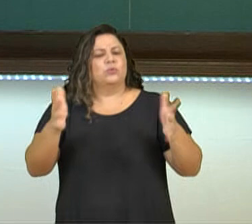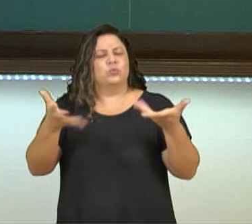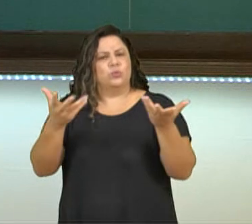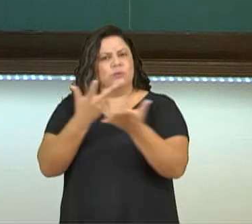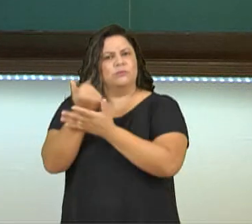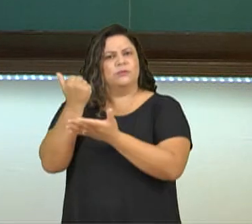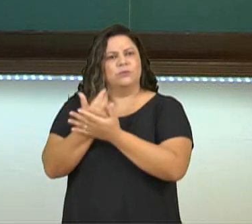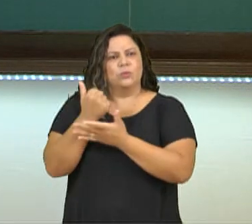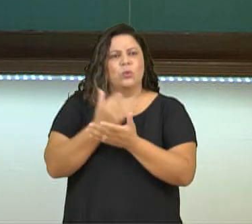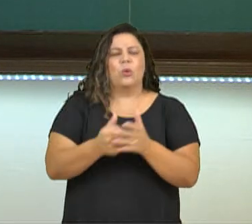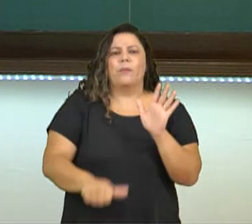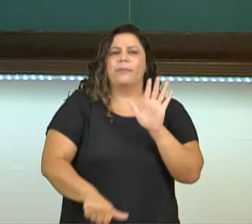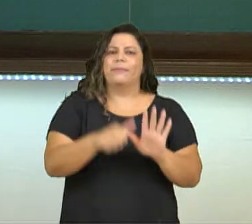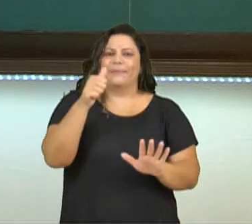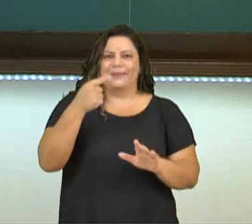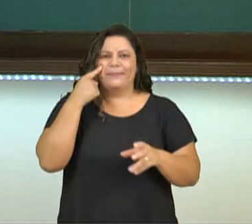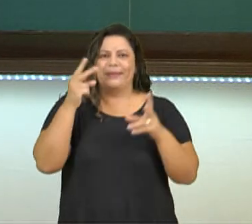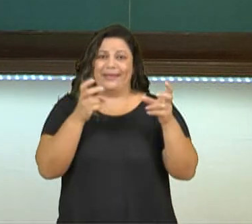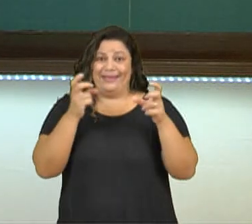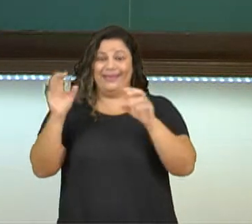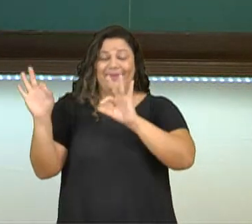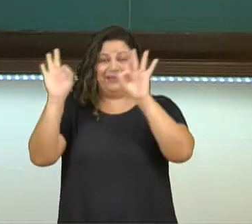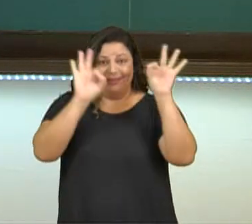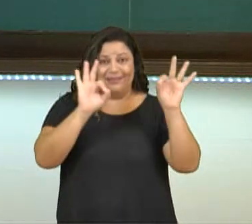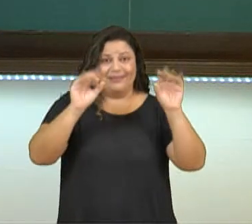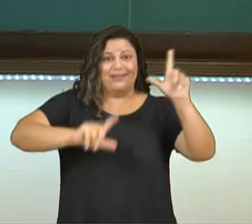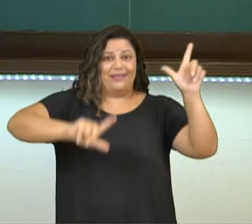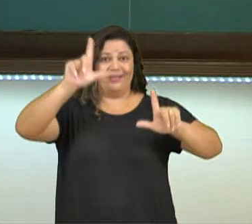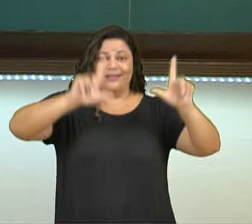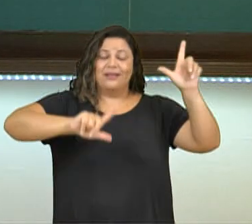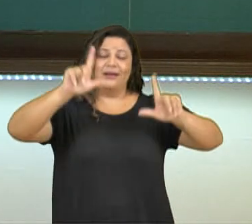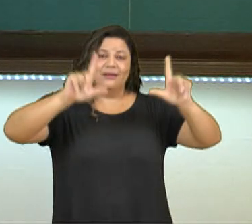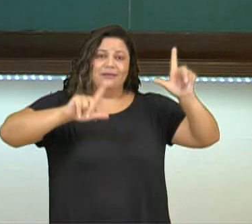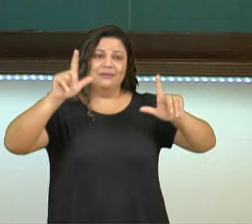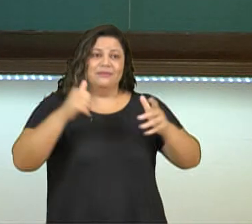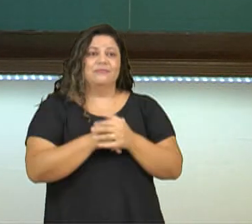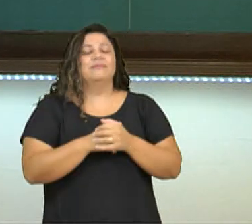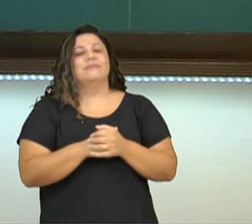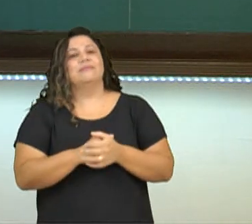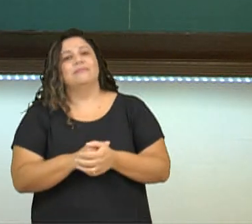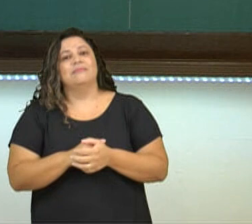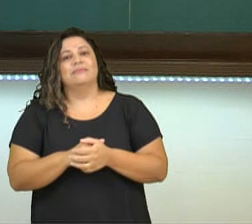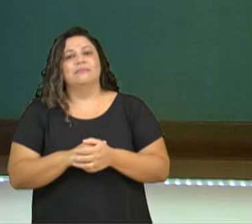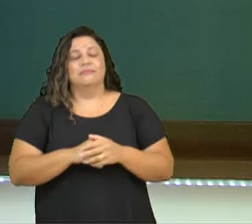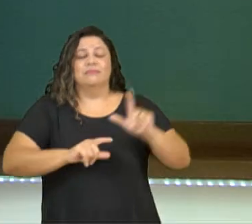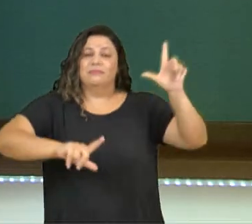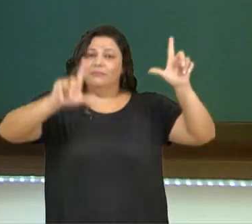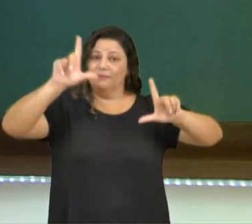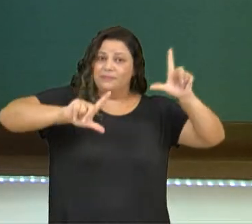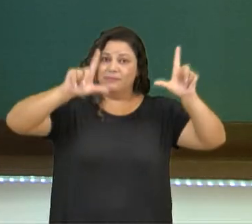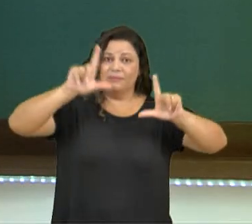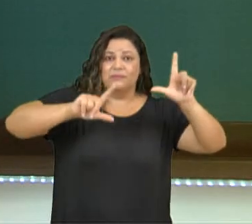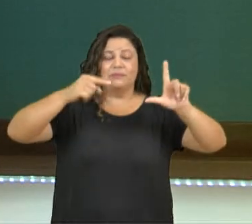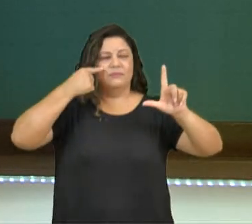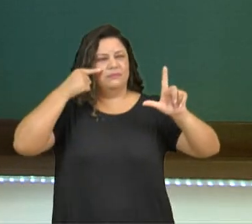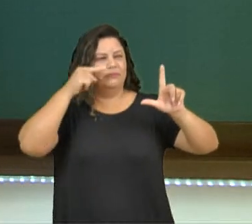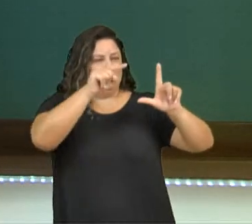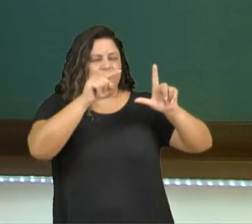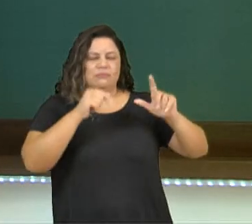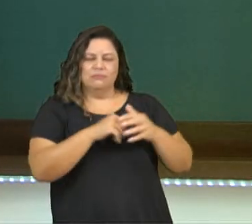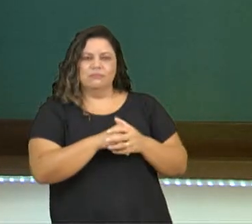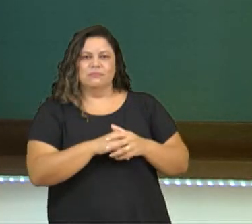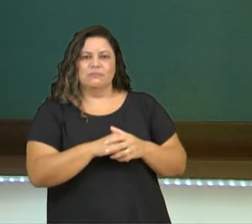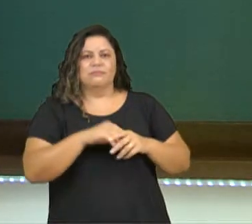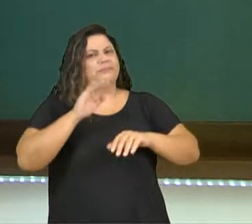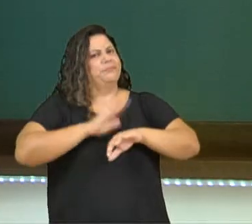consumo. E a primeira que vai aparecer na tela para você é a televisão. Se a gente se deparar com os programas televisivos, a